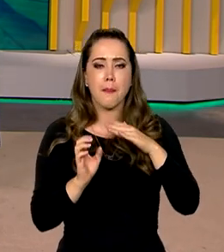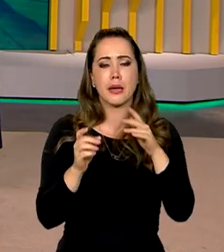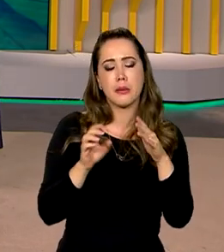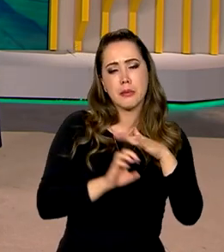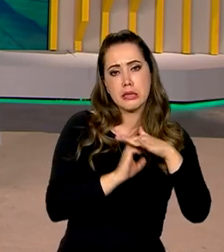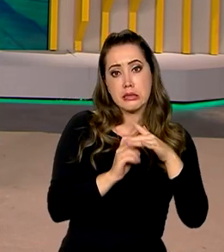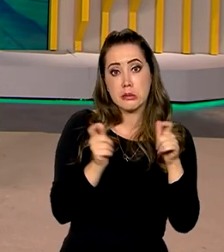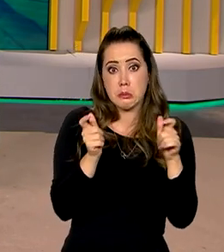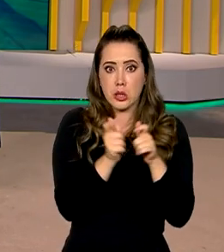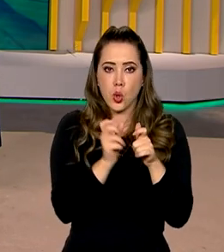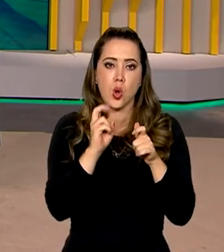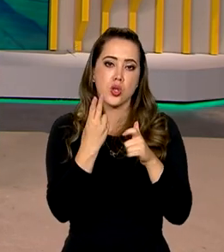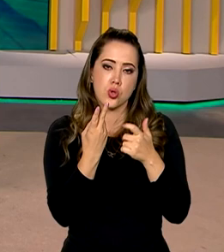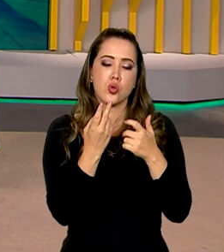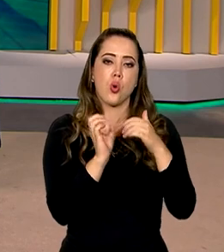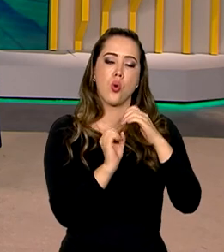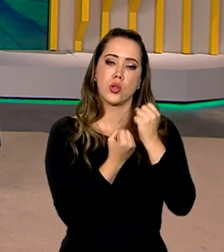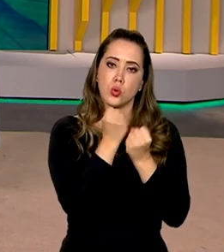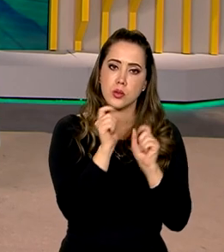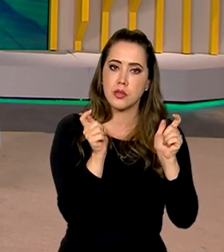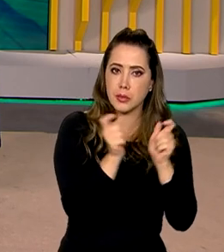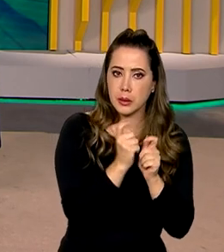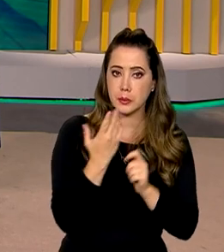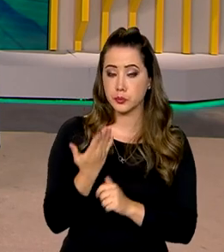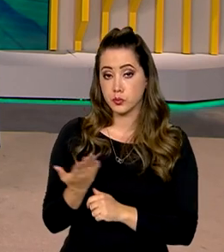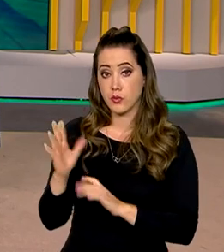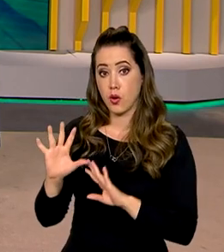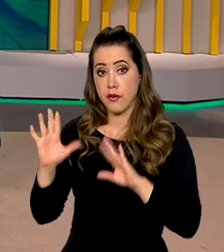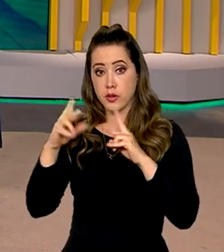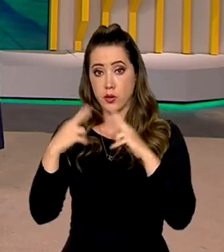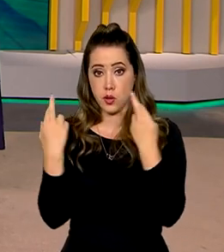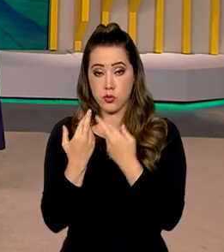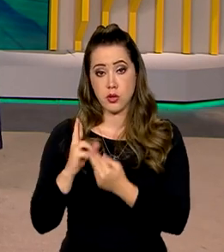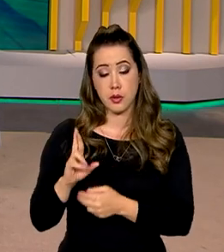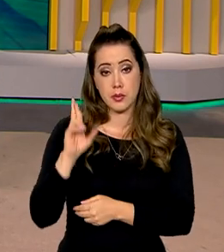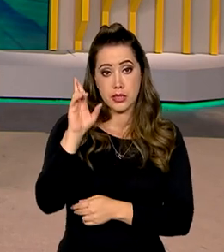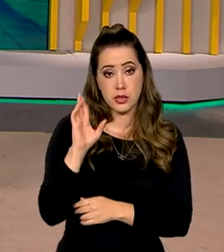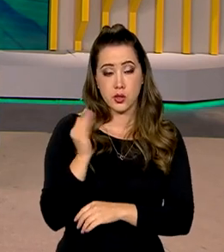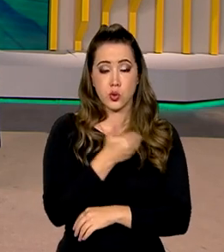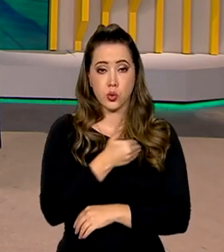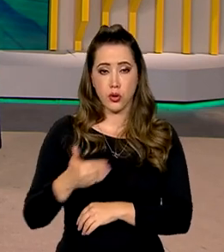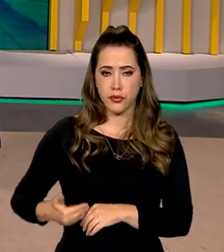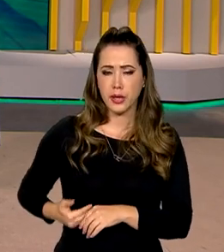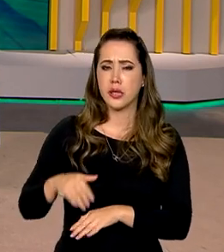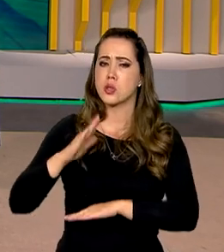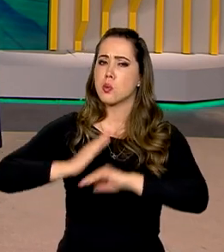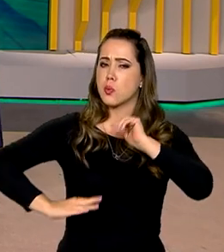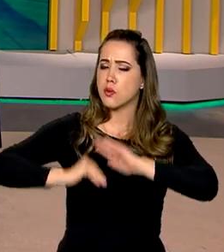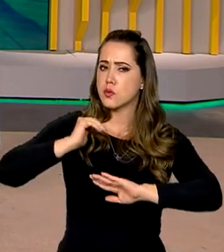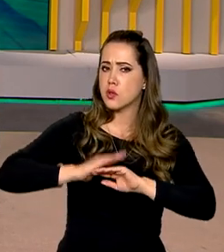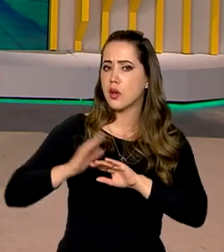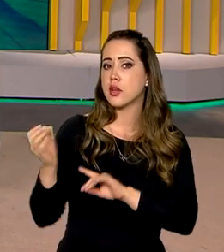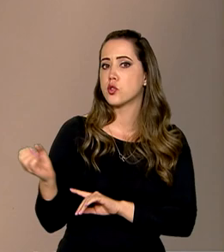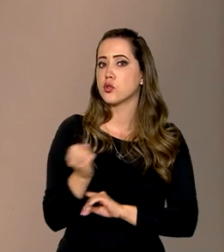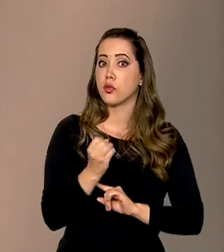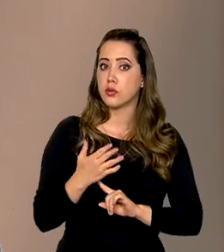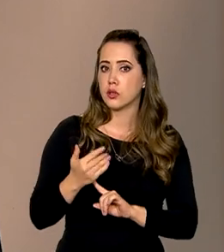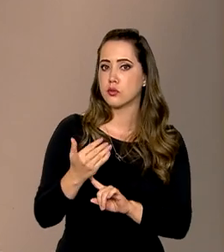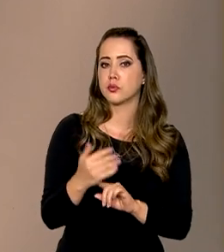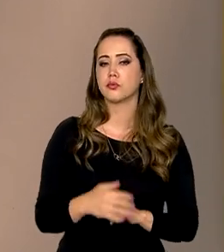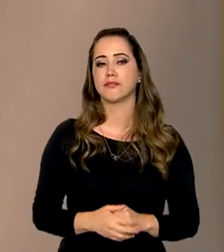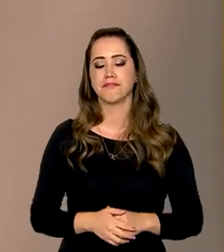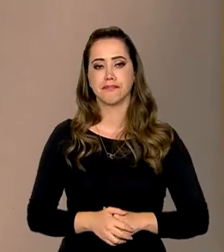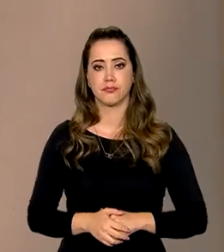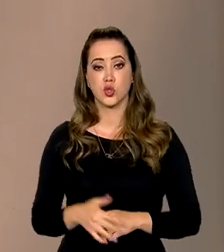médias indústrias. O evento reuniu autoridades do setor, representantes do governo e especialistas em inovação.